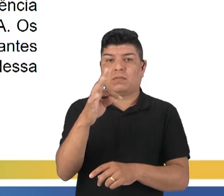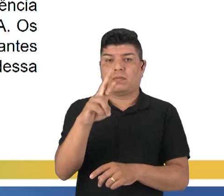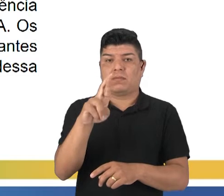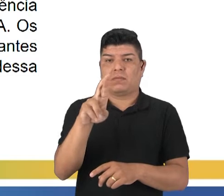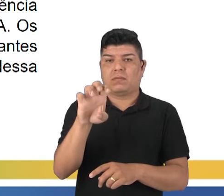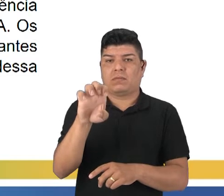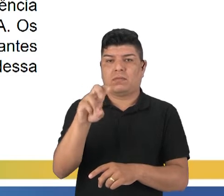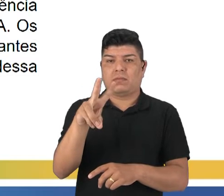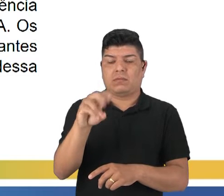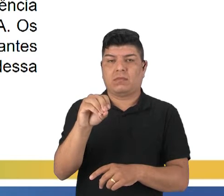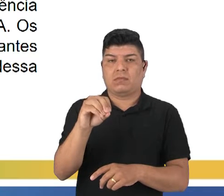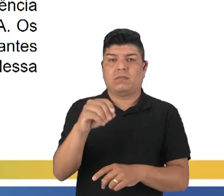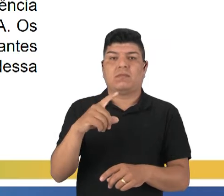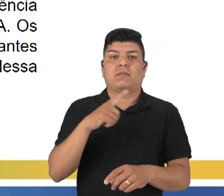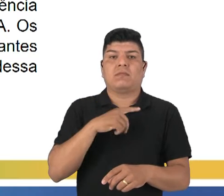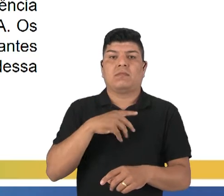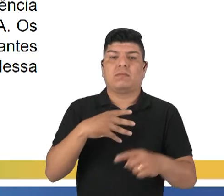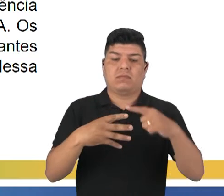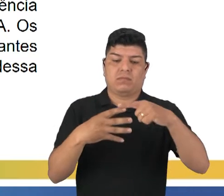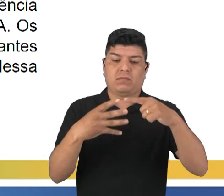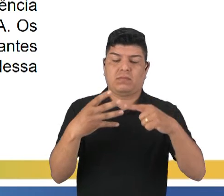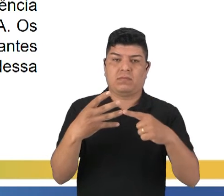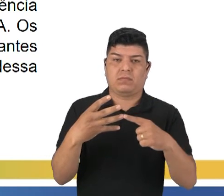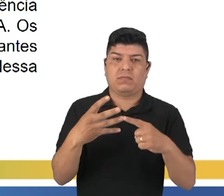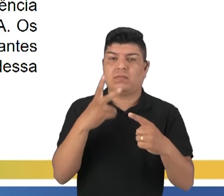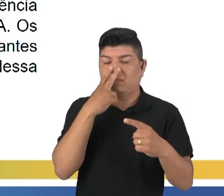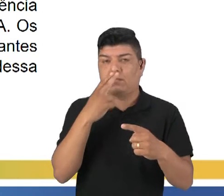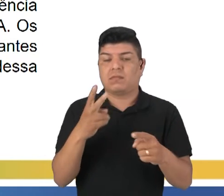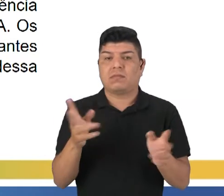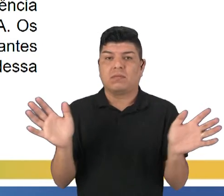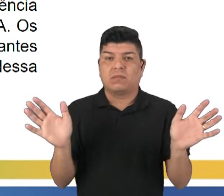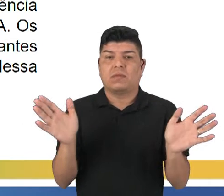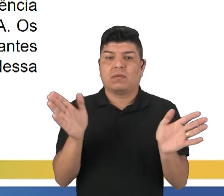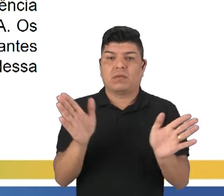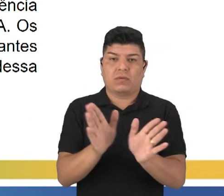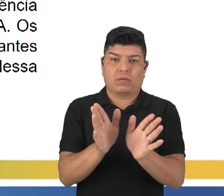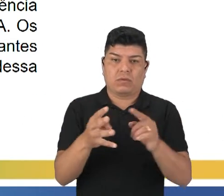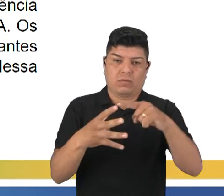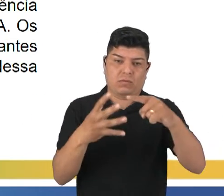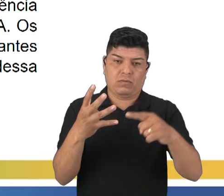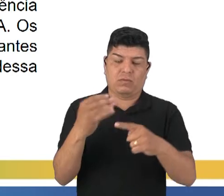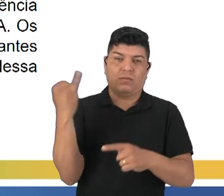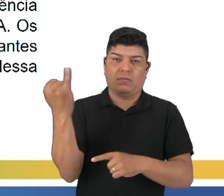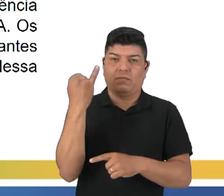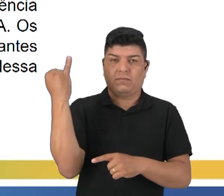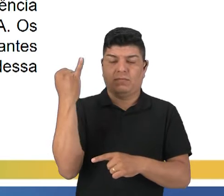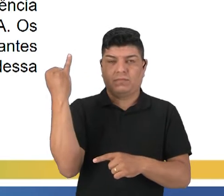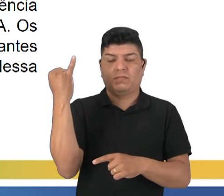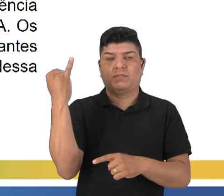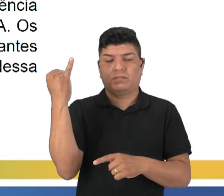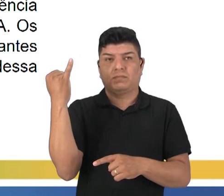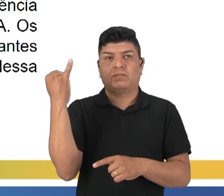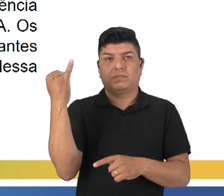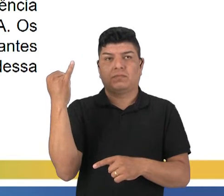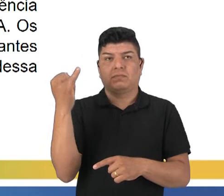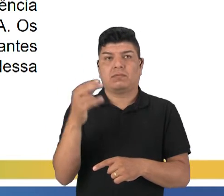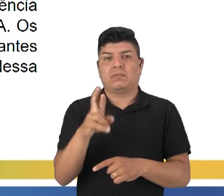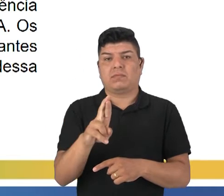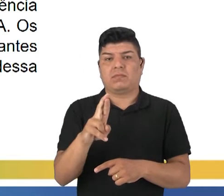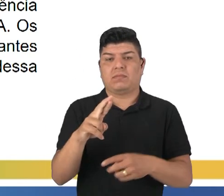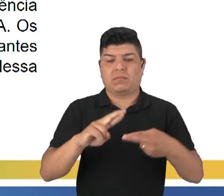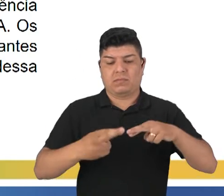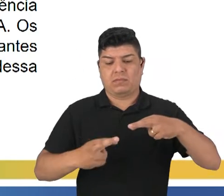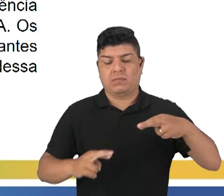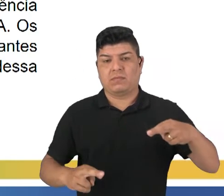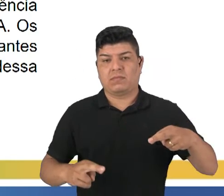e possui 4 braços. 2 desses braços possuem grande importância para que esse RNA realize